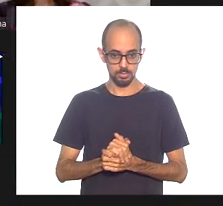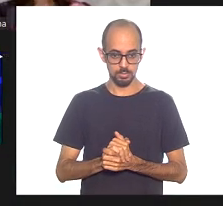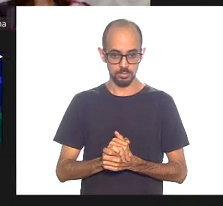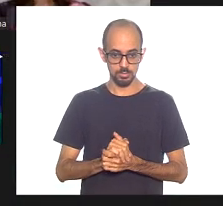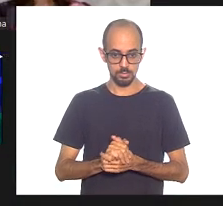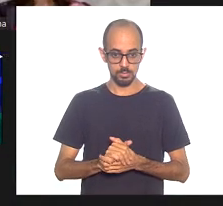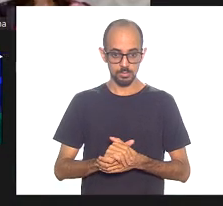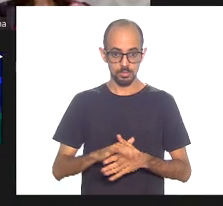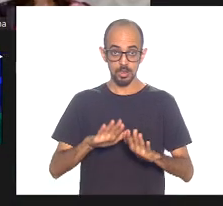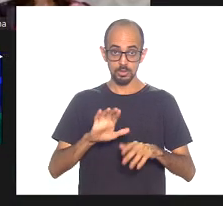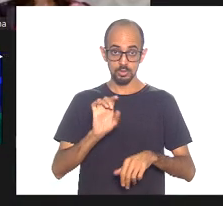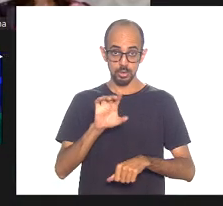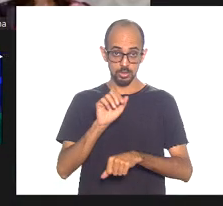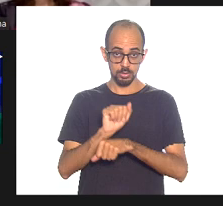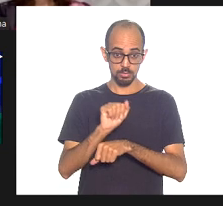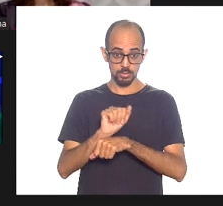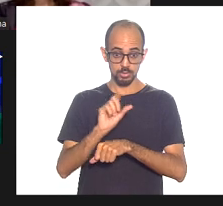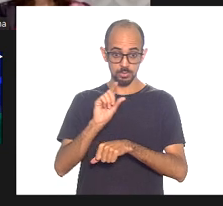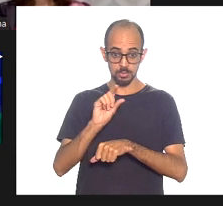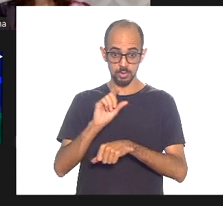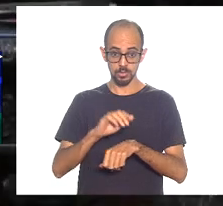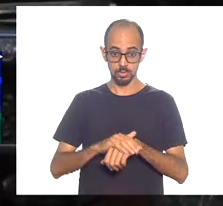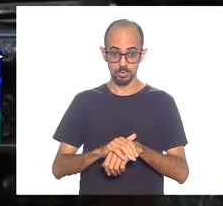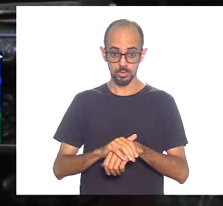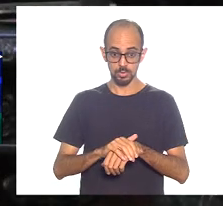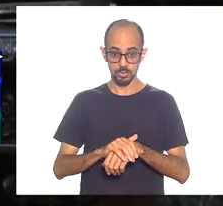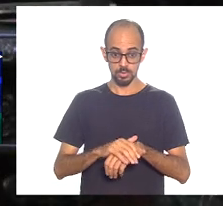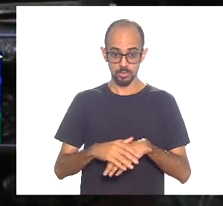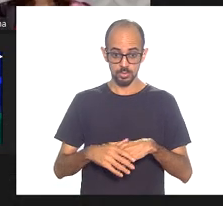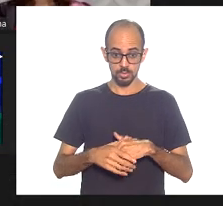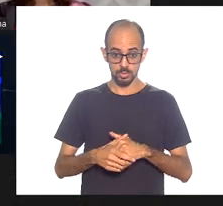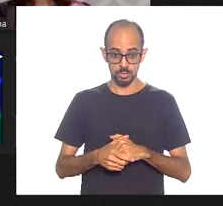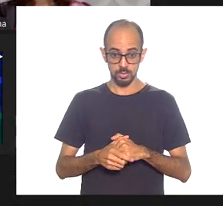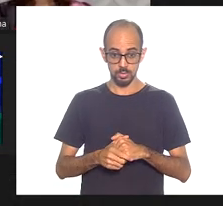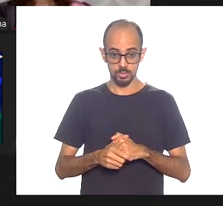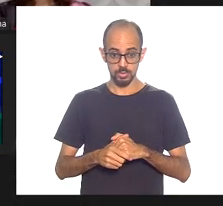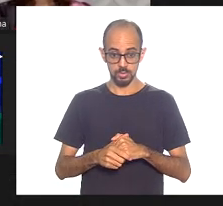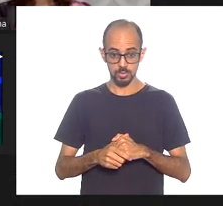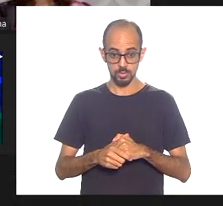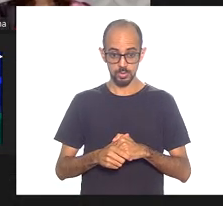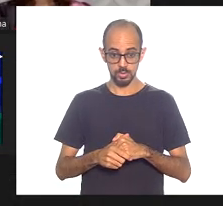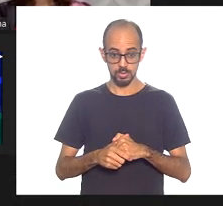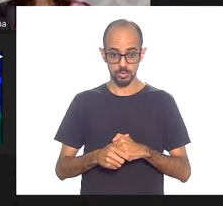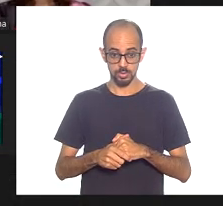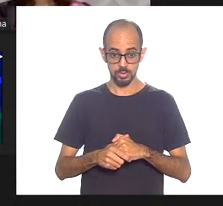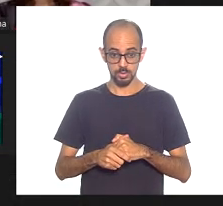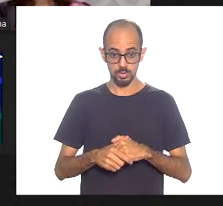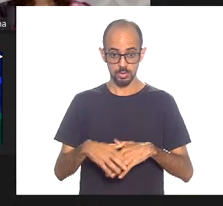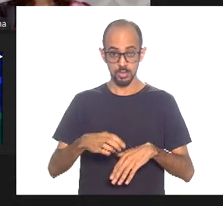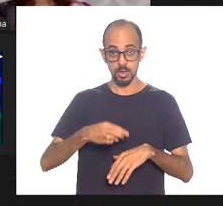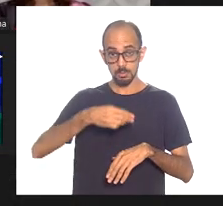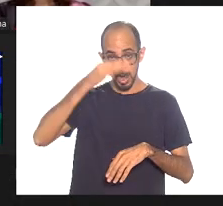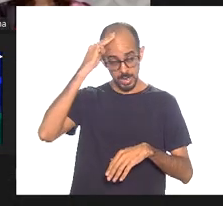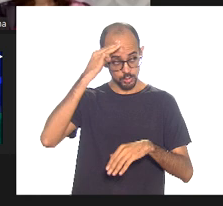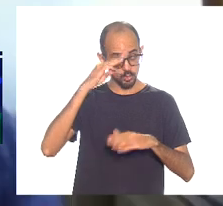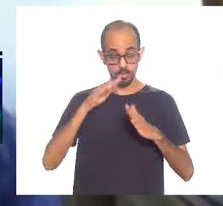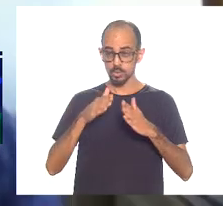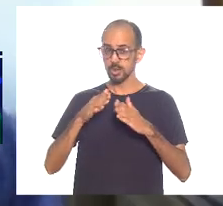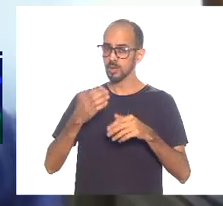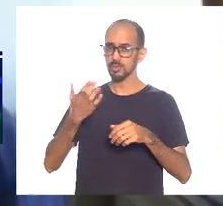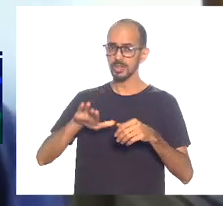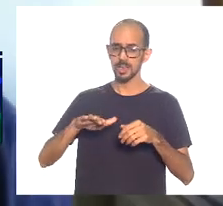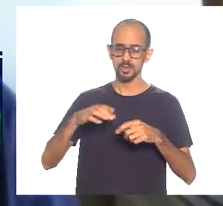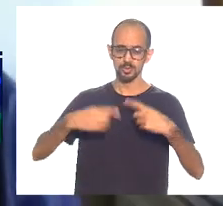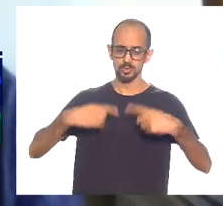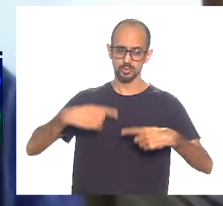Vamos hoje passa para ele Luiz passa para ele passa no WhatsApp o Márcio eu não quero